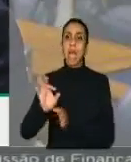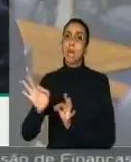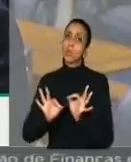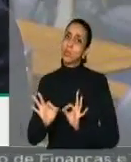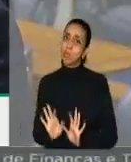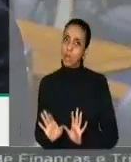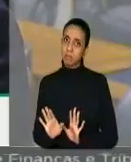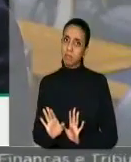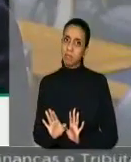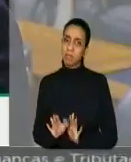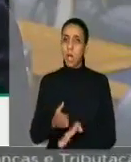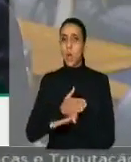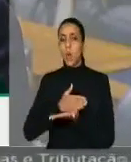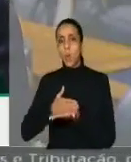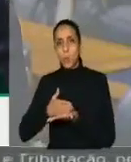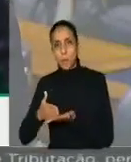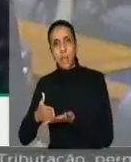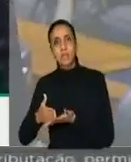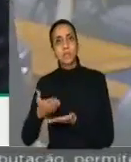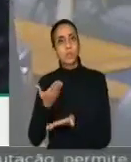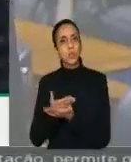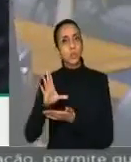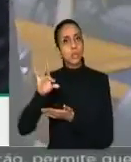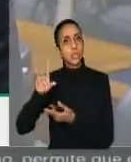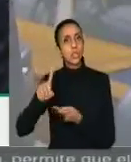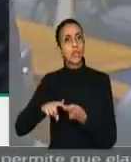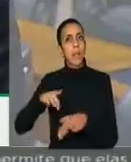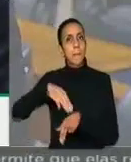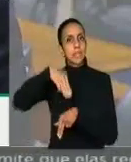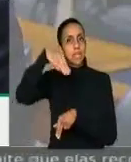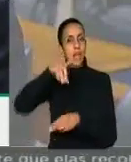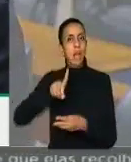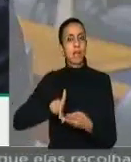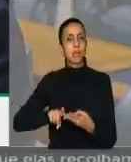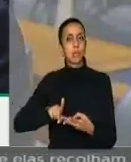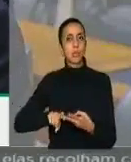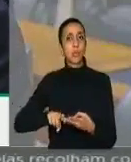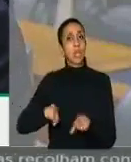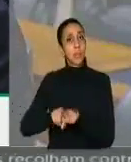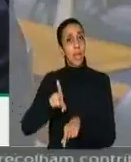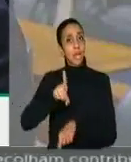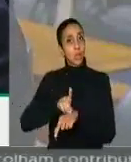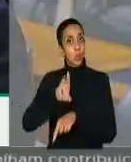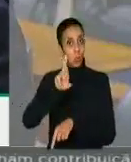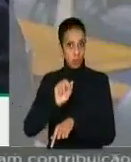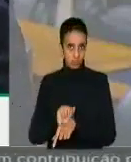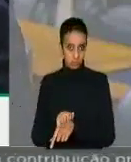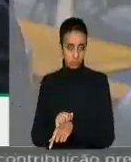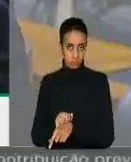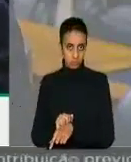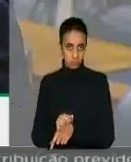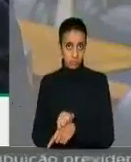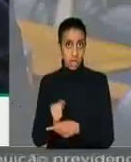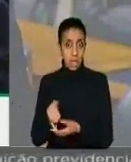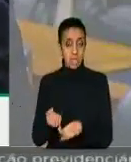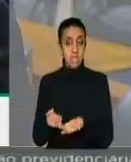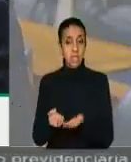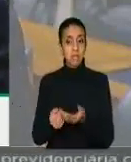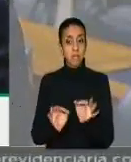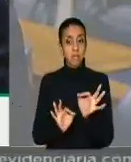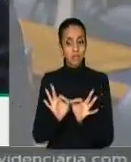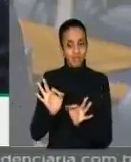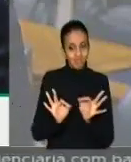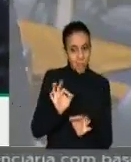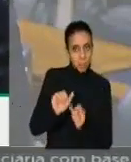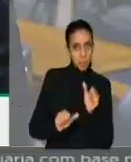de pós-graduação, mestrados e para doutorados. Então, é um reajuste que